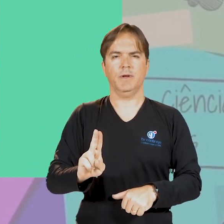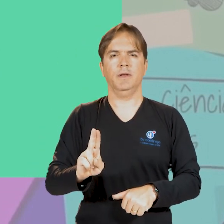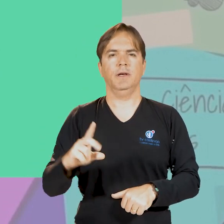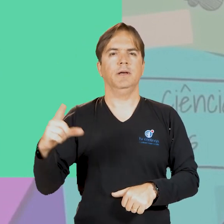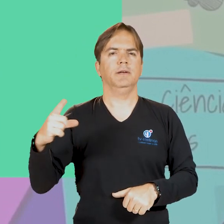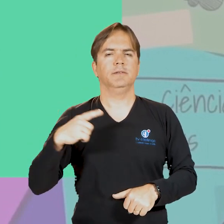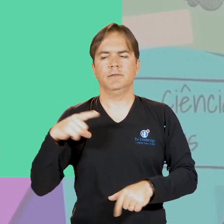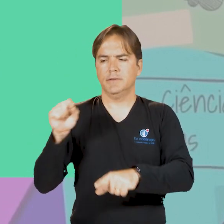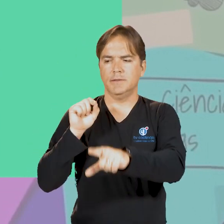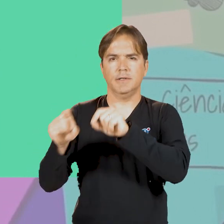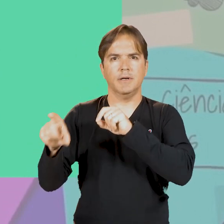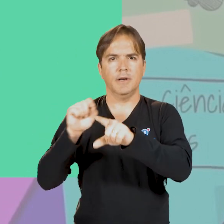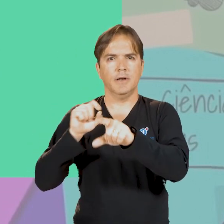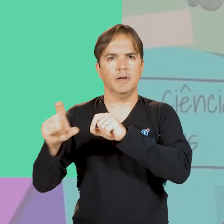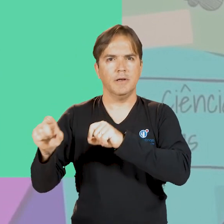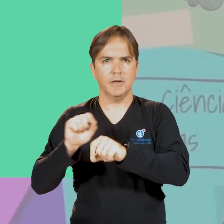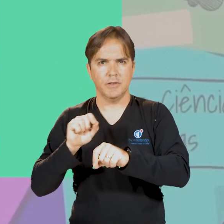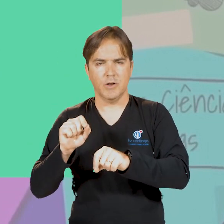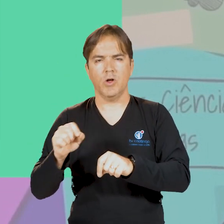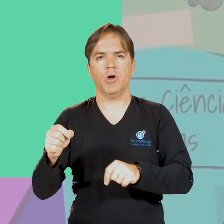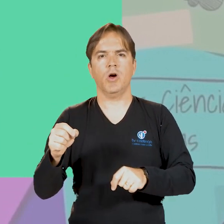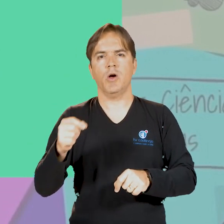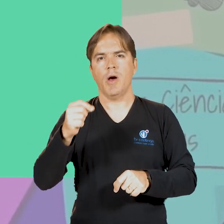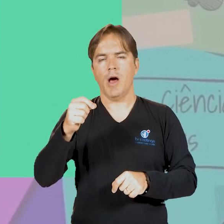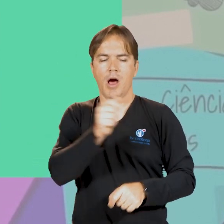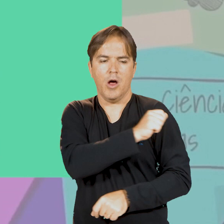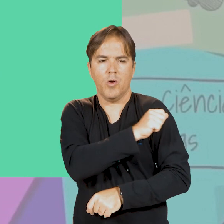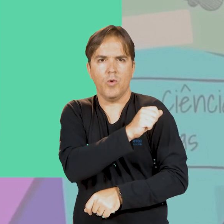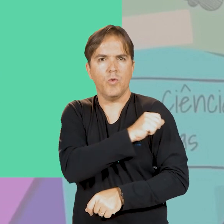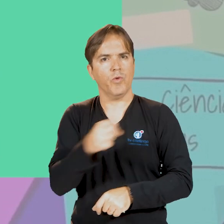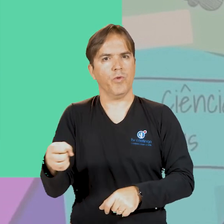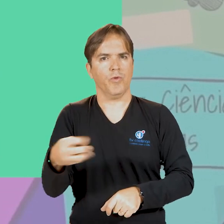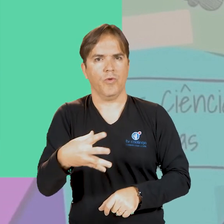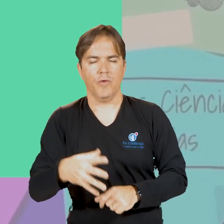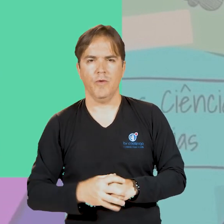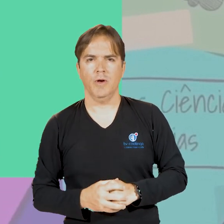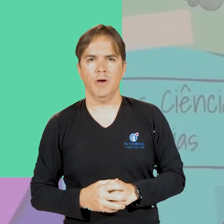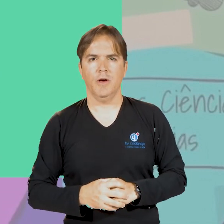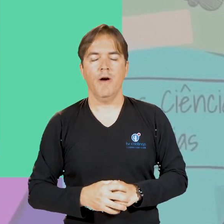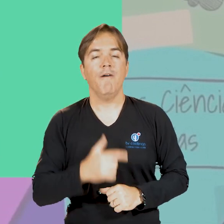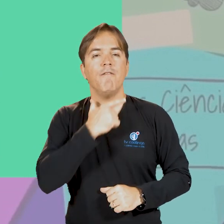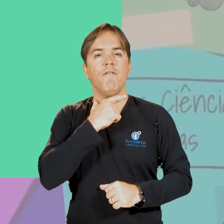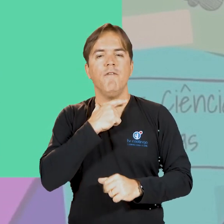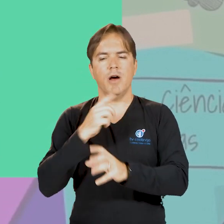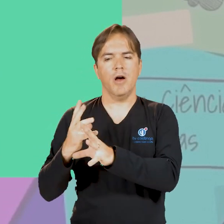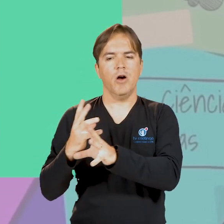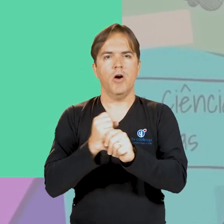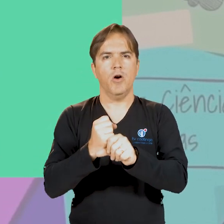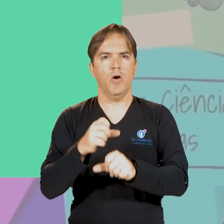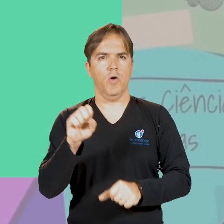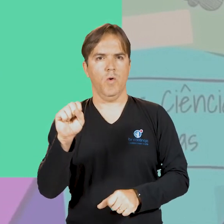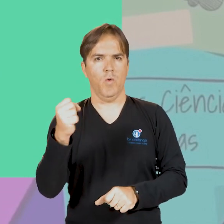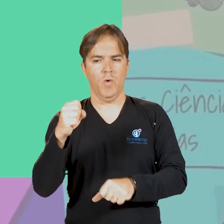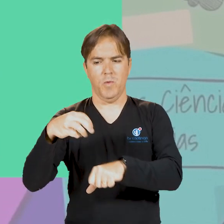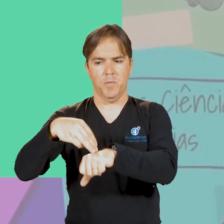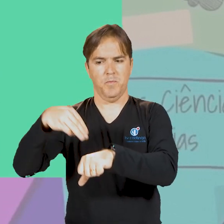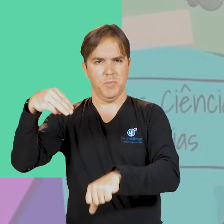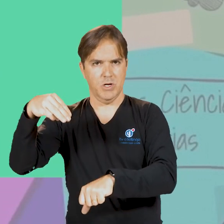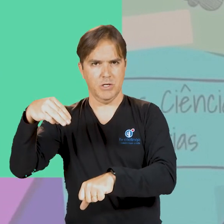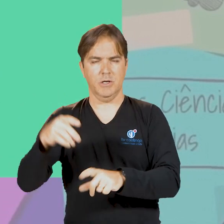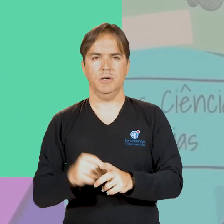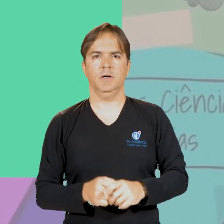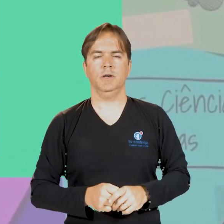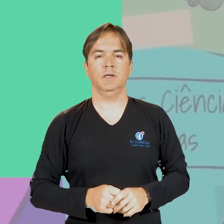está selecionando novos alunos estão sendo disponibilizadas oito vagas para o mestrado acadêmico